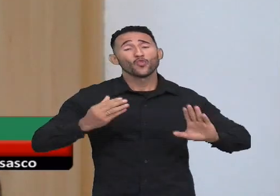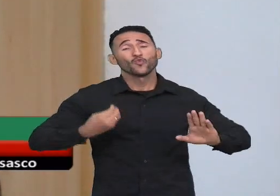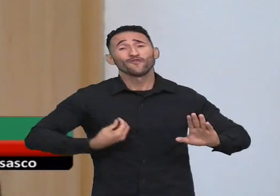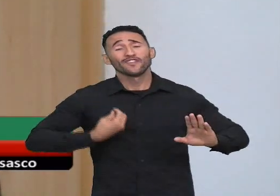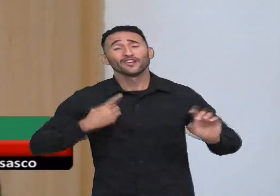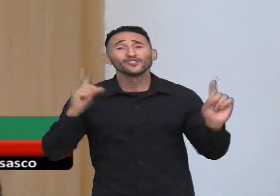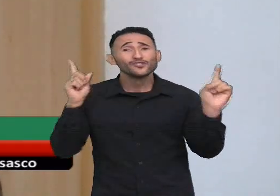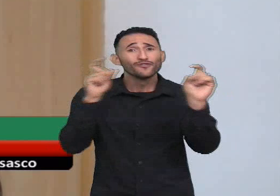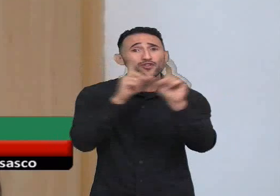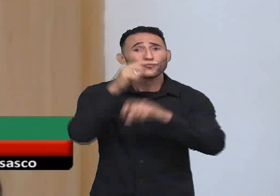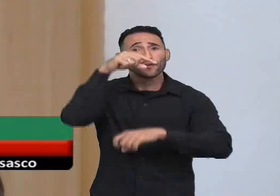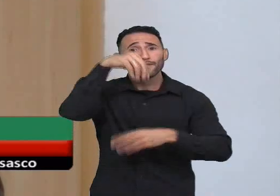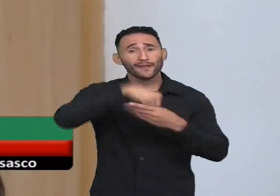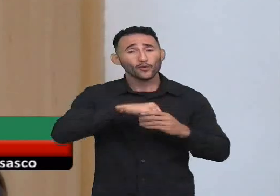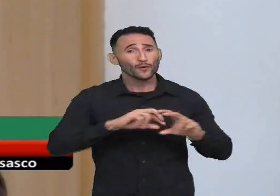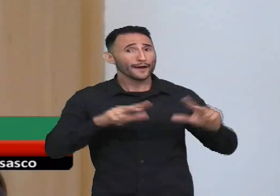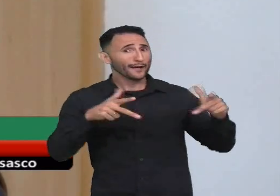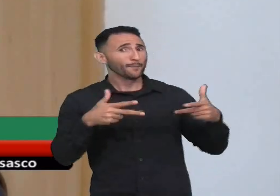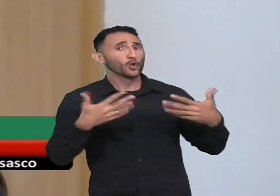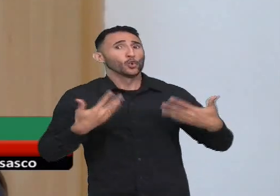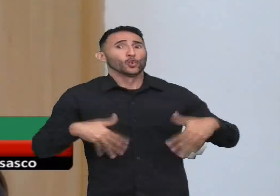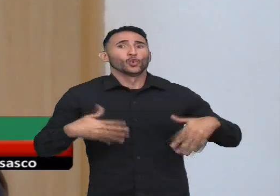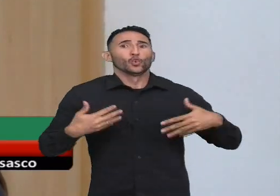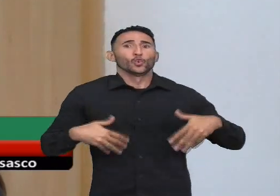aqui na Câmara Municipal com a Sabesp. E